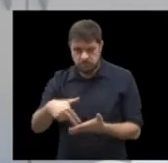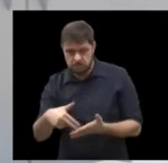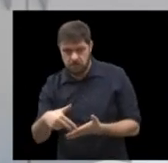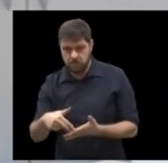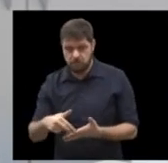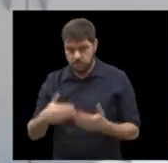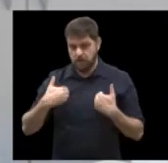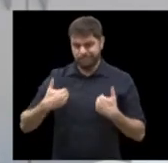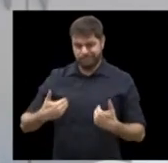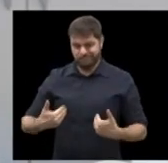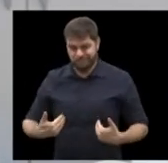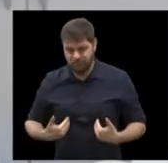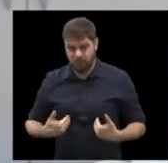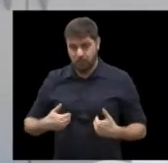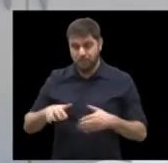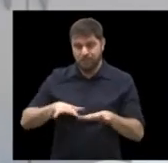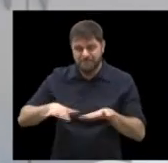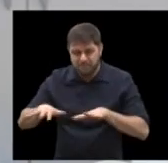motor, ele